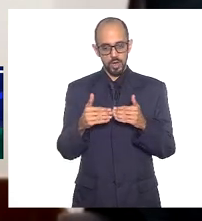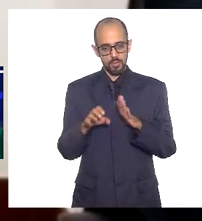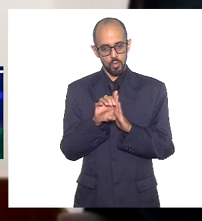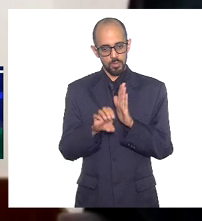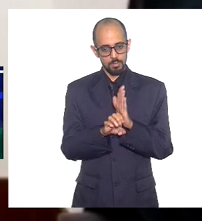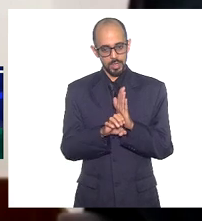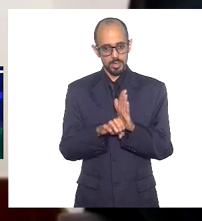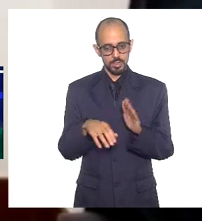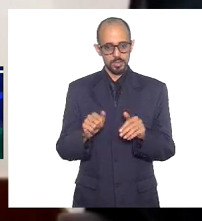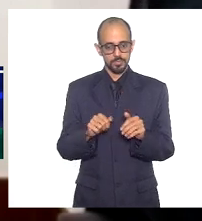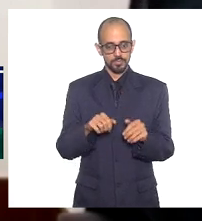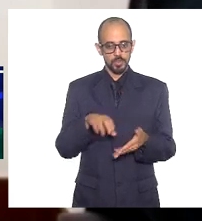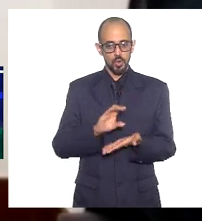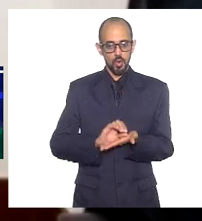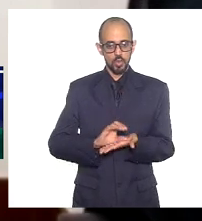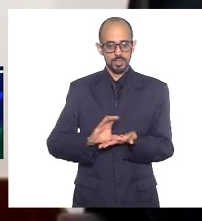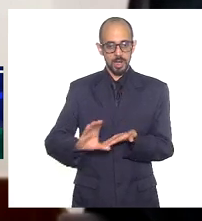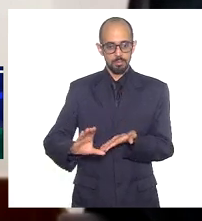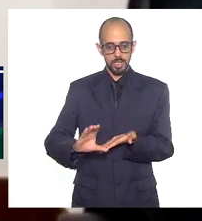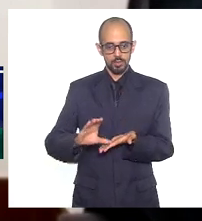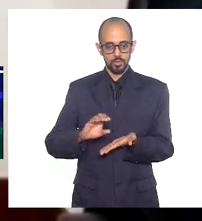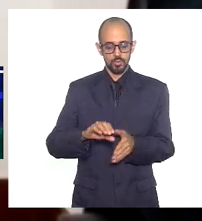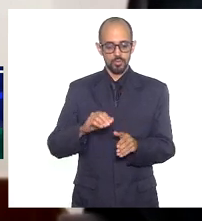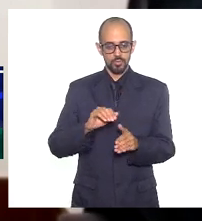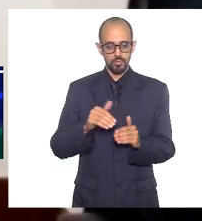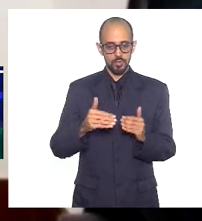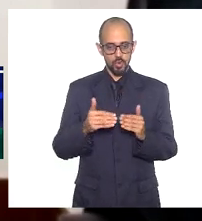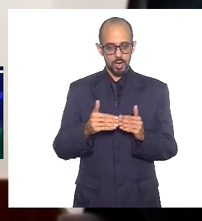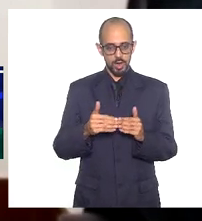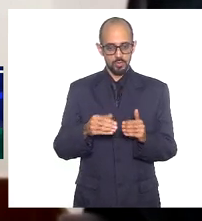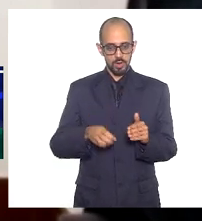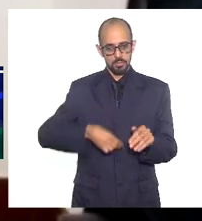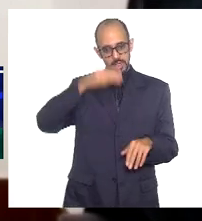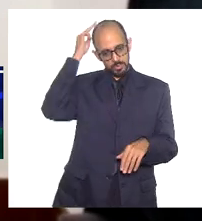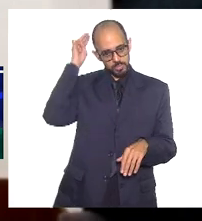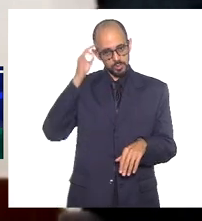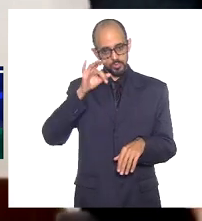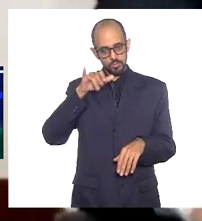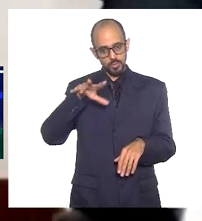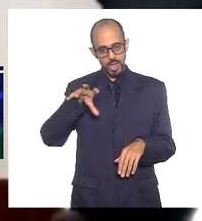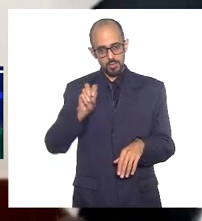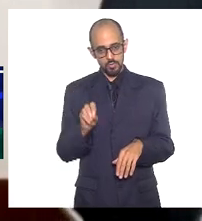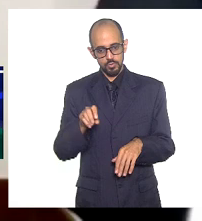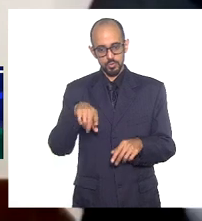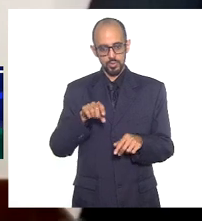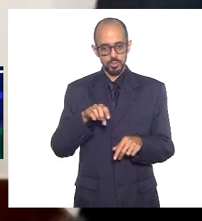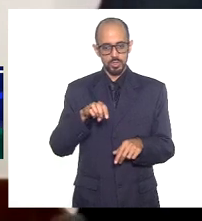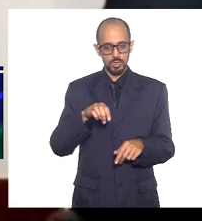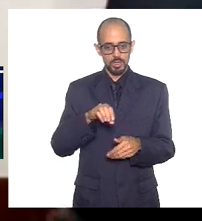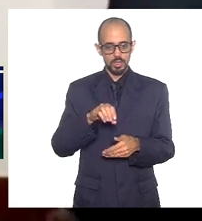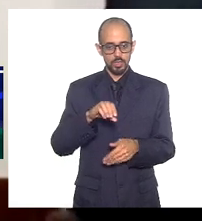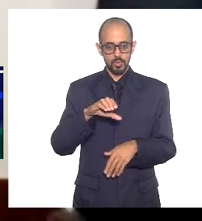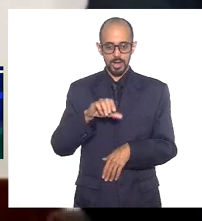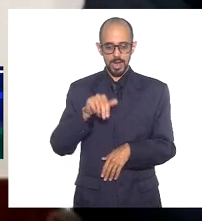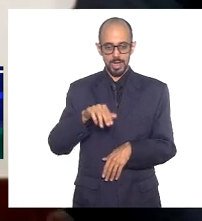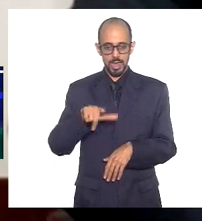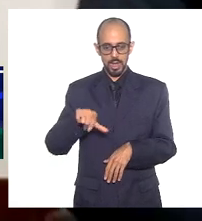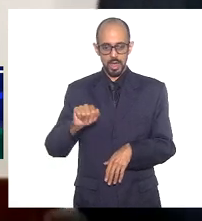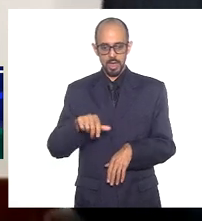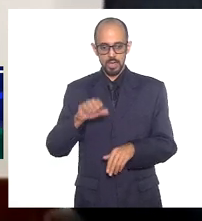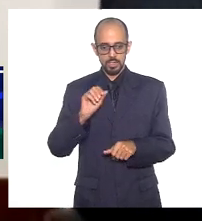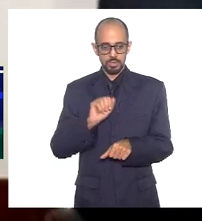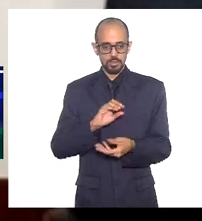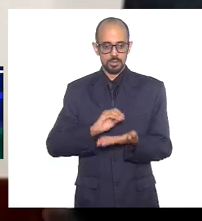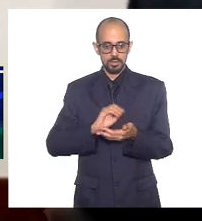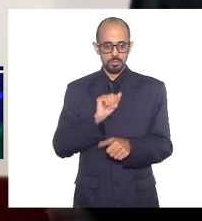finanças fiscalização financeira e controle favorável relatores deputado Márcio Pacheco Flávio Serapim e Márcio Canella dependendo de pareceres das